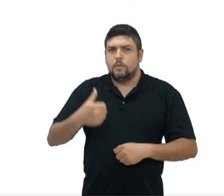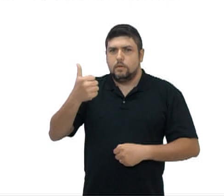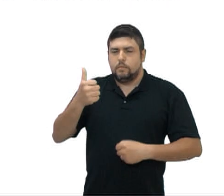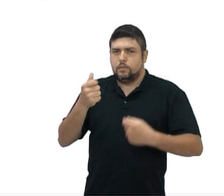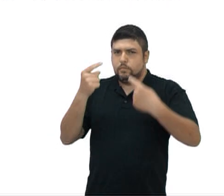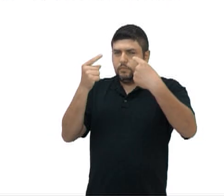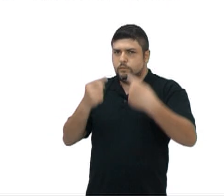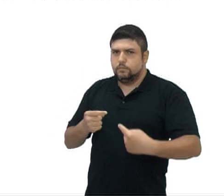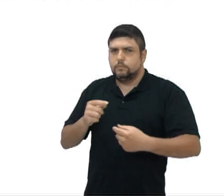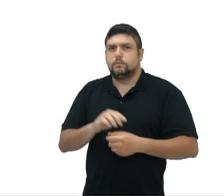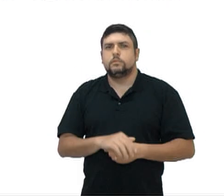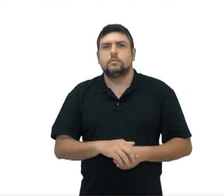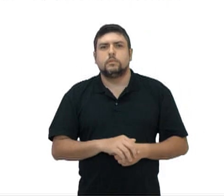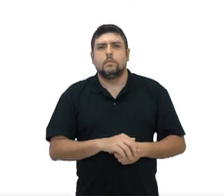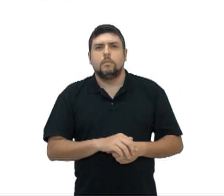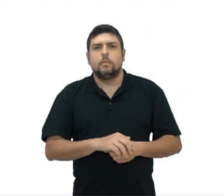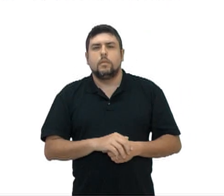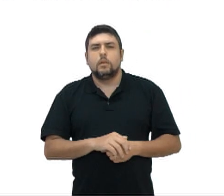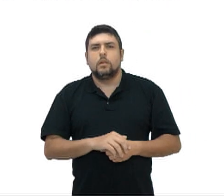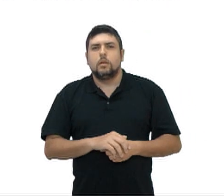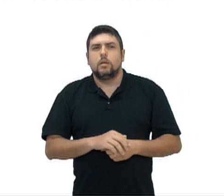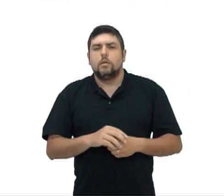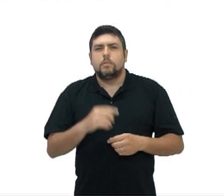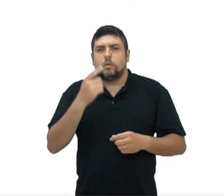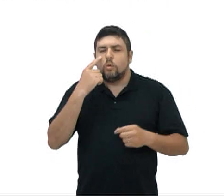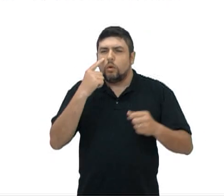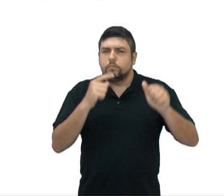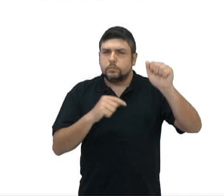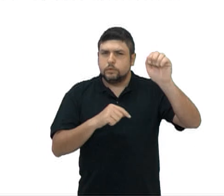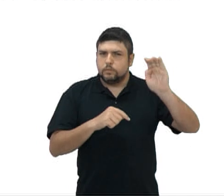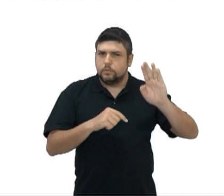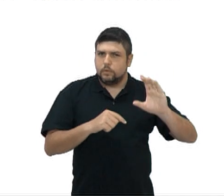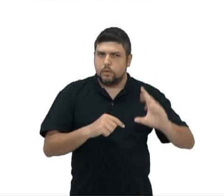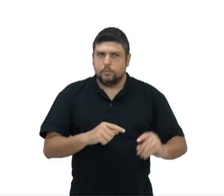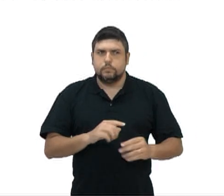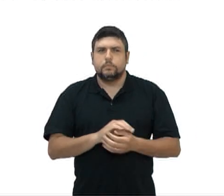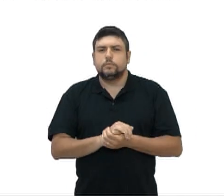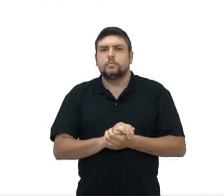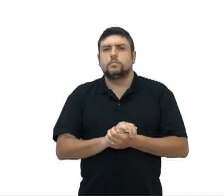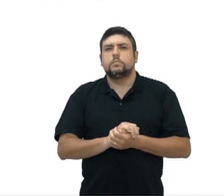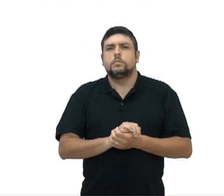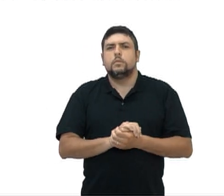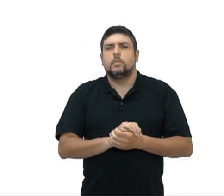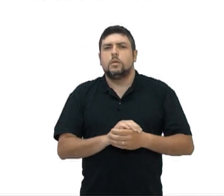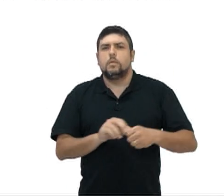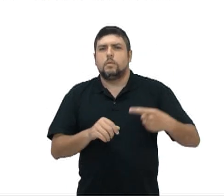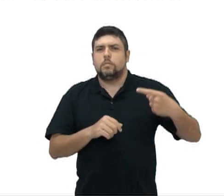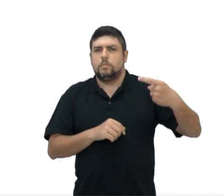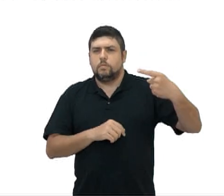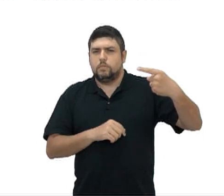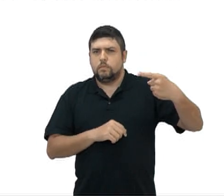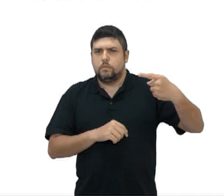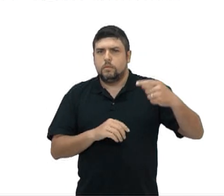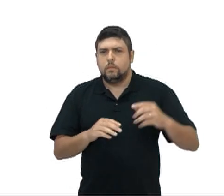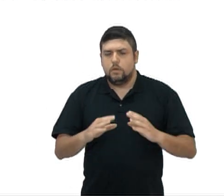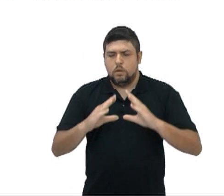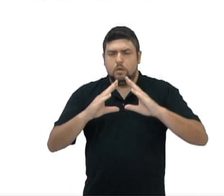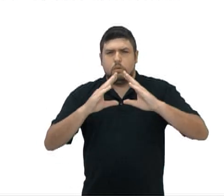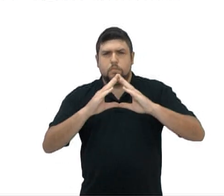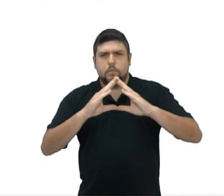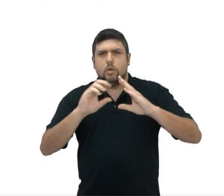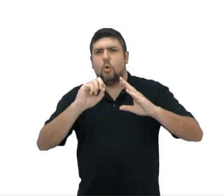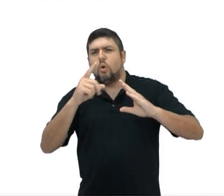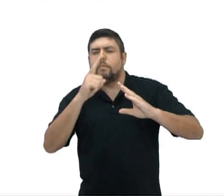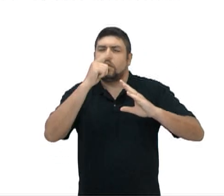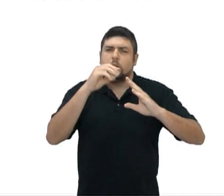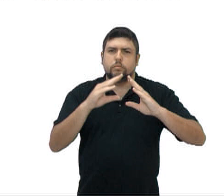exercício. Ele fala ali, analise as proposições a seguir. Em um prisma ou em gotículas de água, a luz